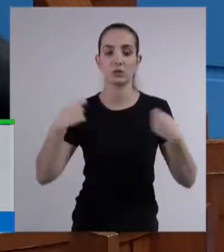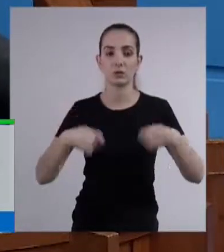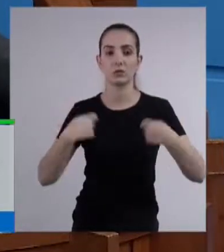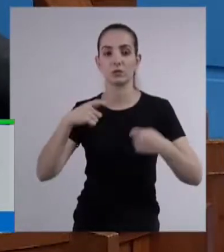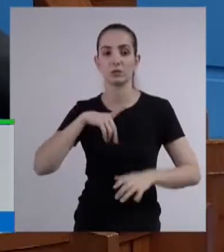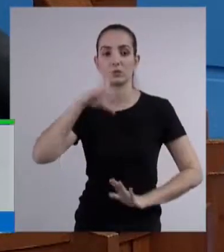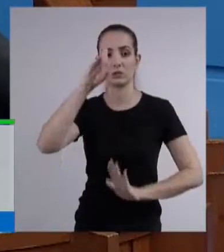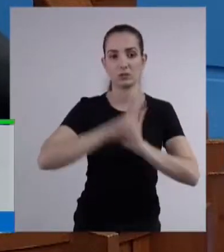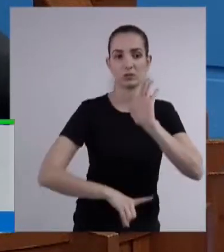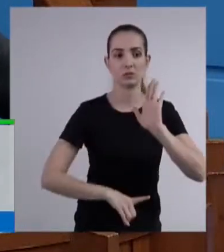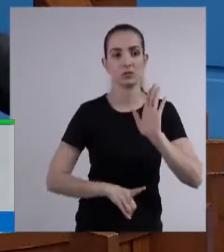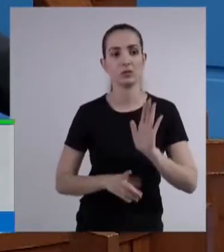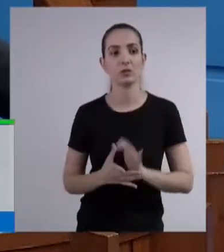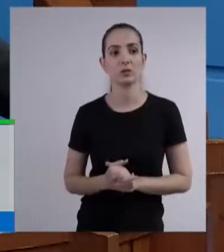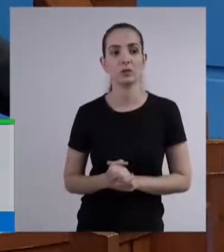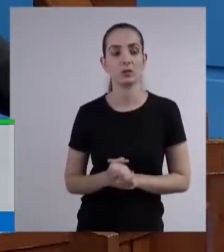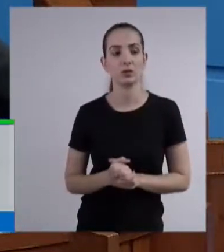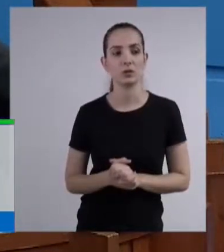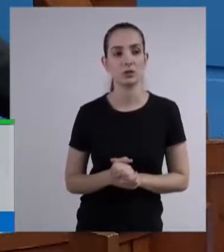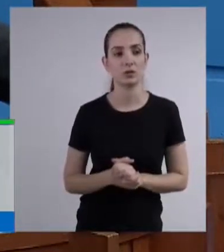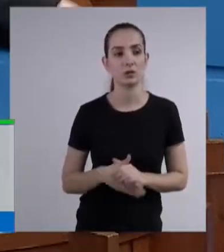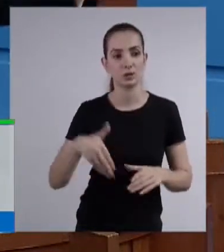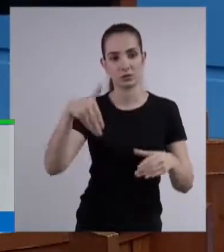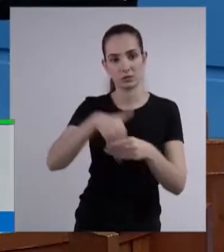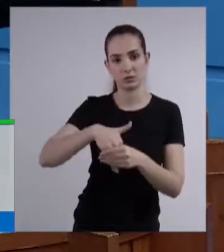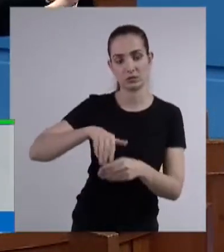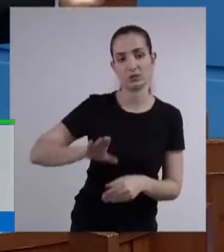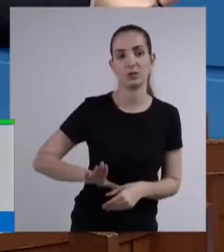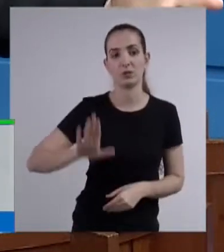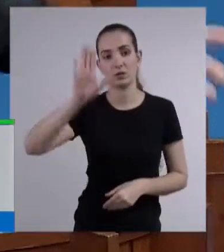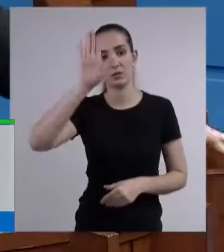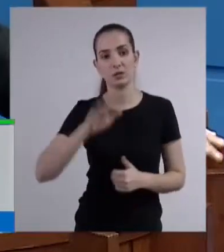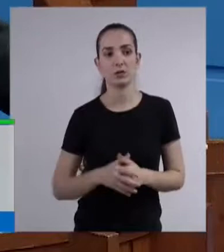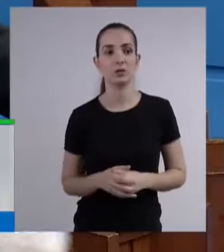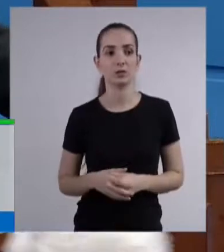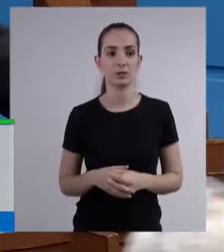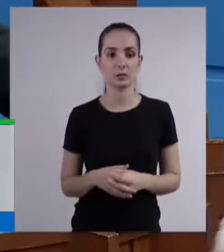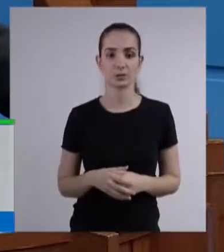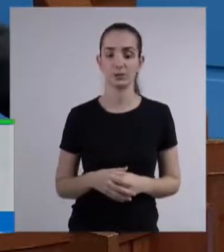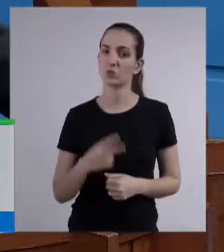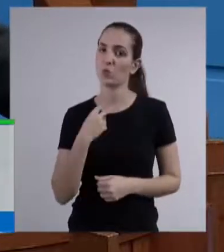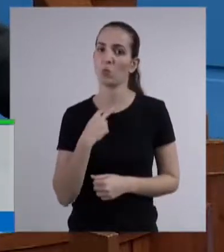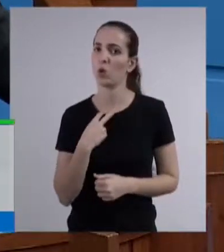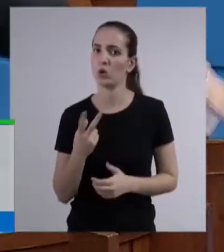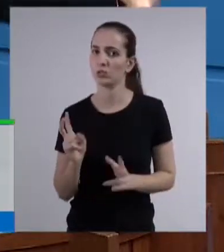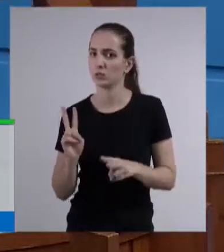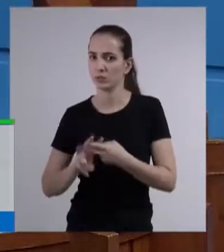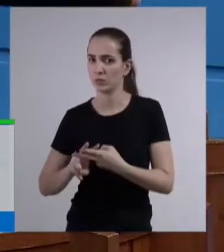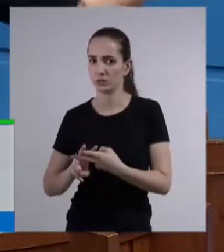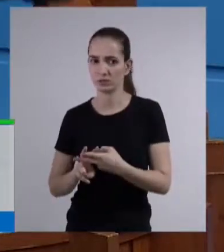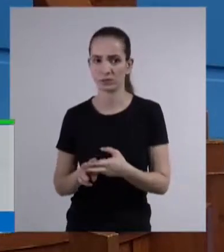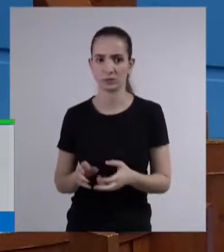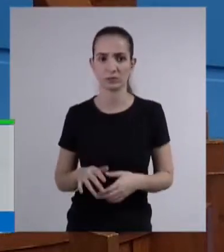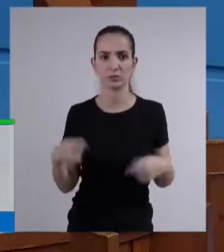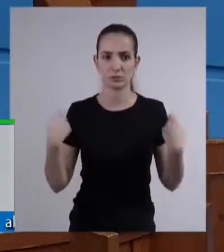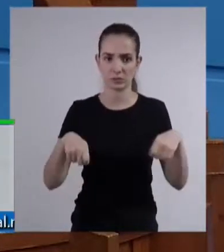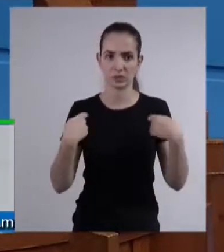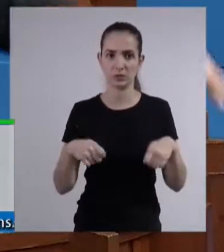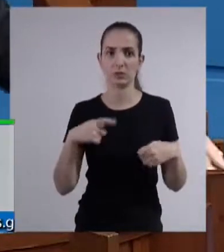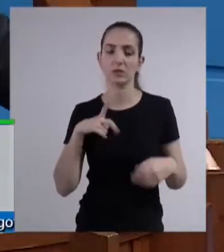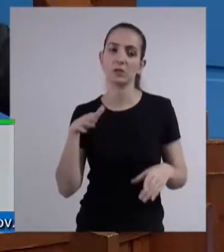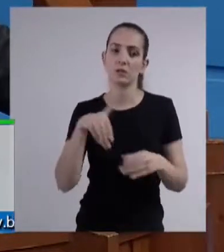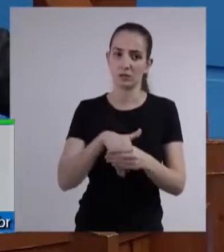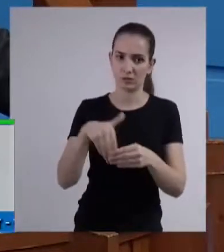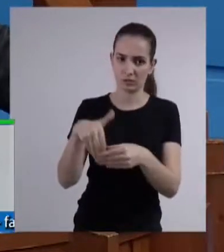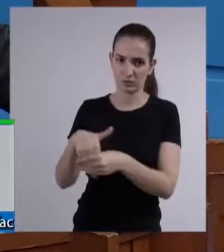o direito de disputar as eleições, não pode ficar inelegível. Essa é uma manifestação da